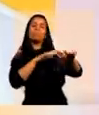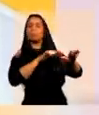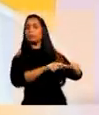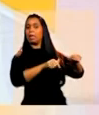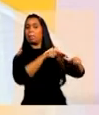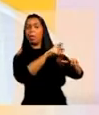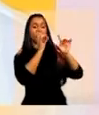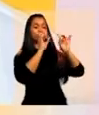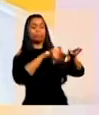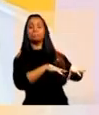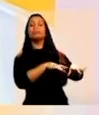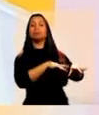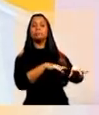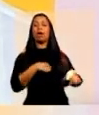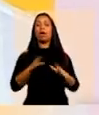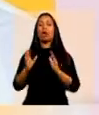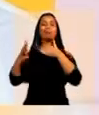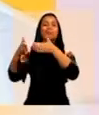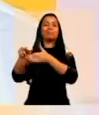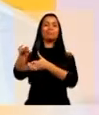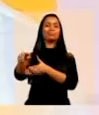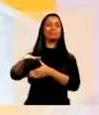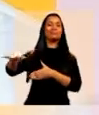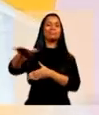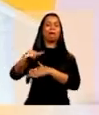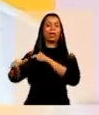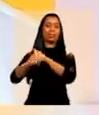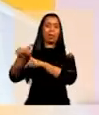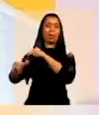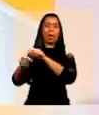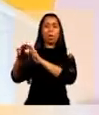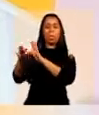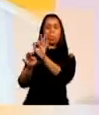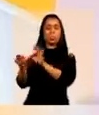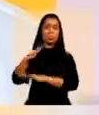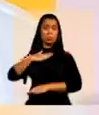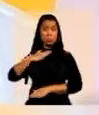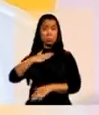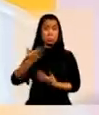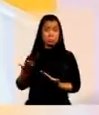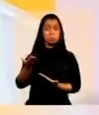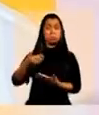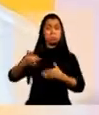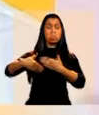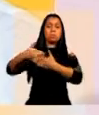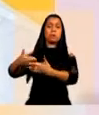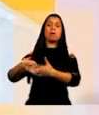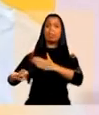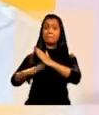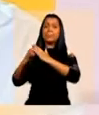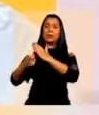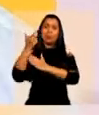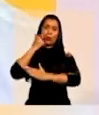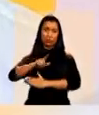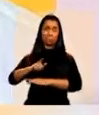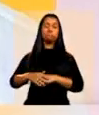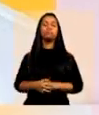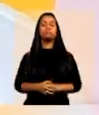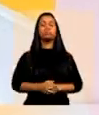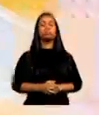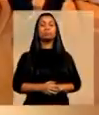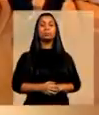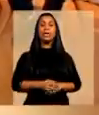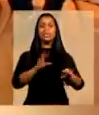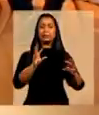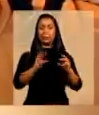demissão do meu emprego e me dediquei full time aos meus projetos, que pouco tempo depois se tornou empresa legalizada e tudo